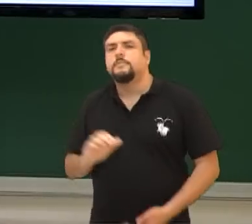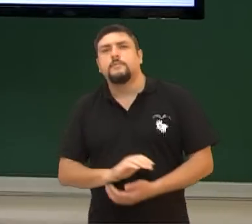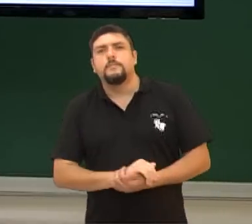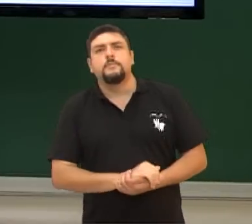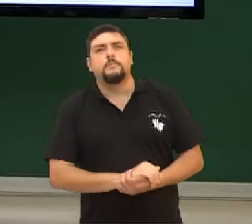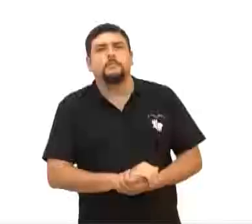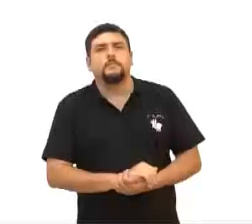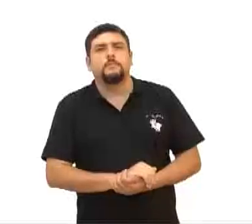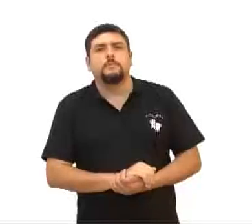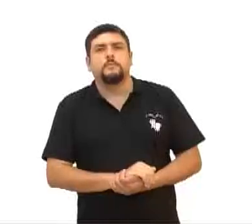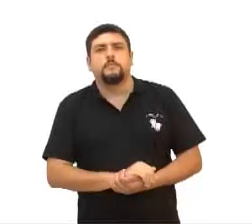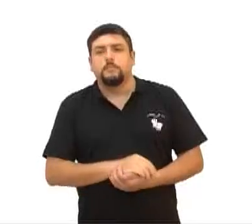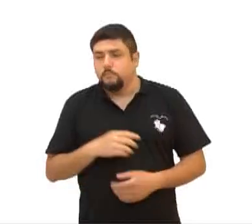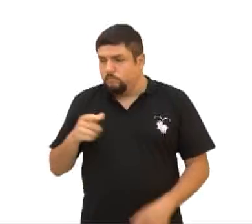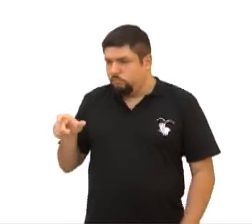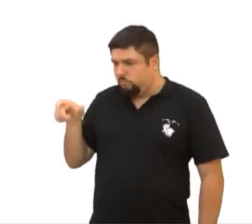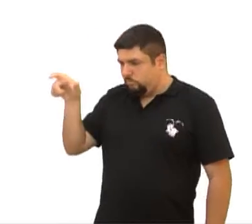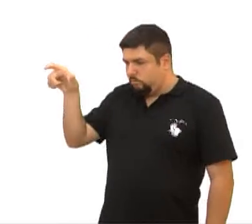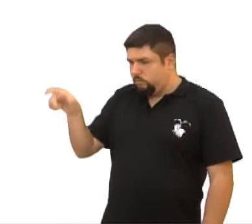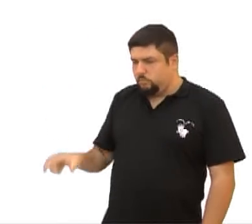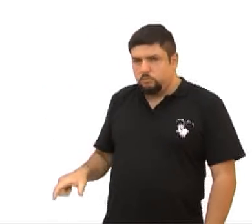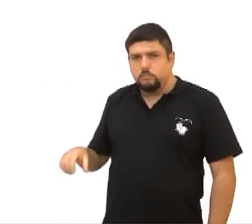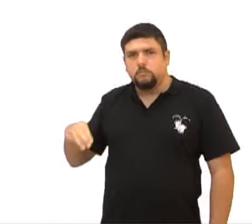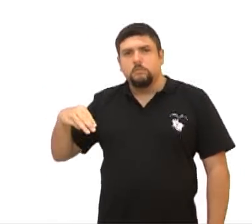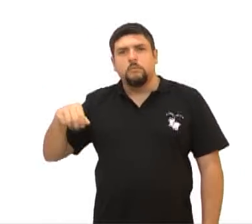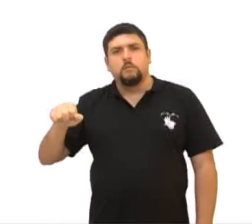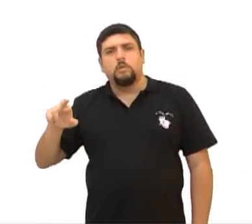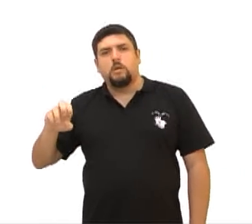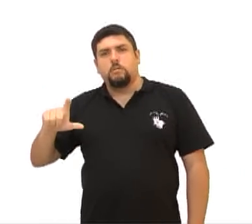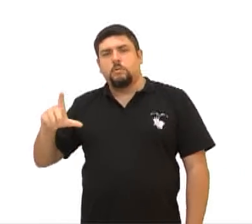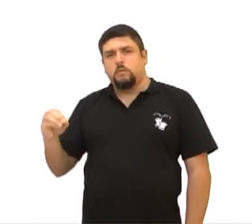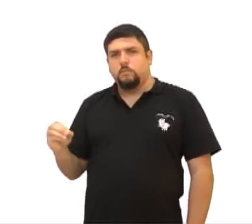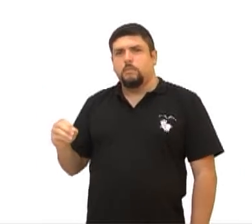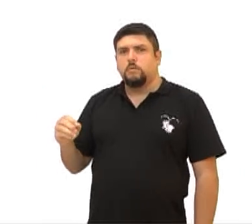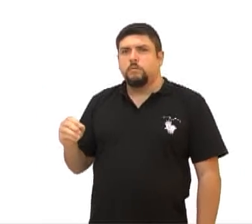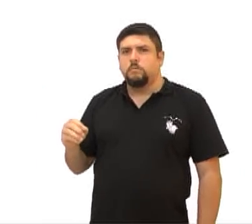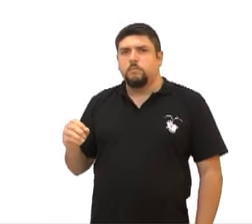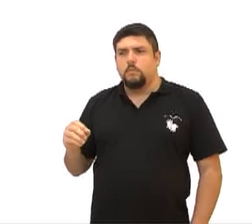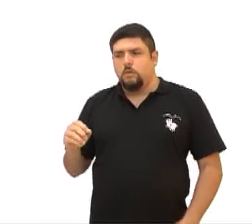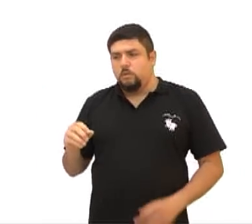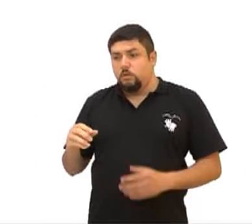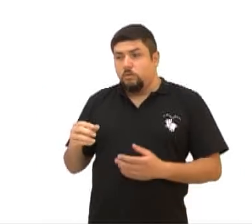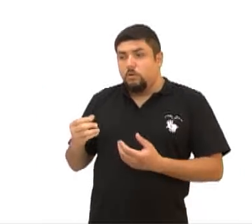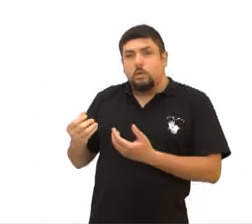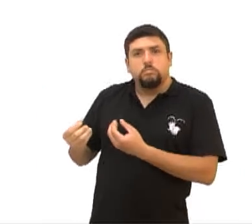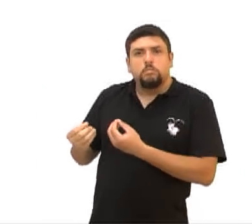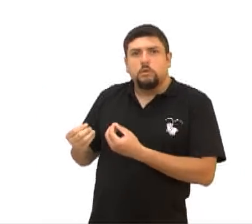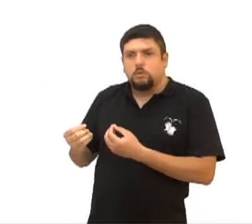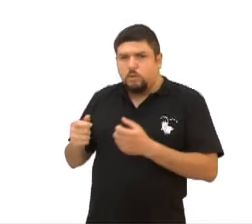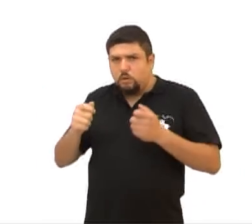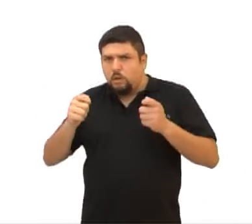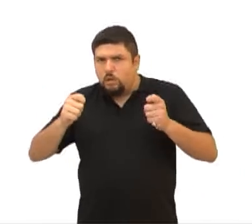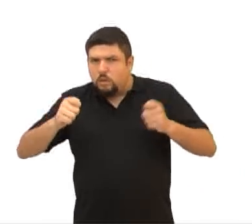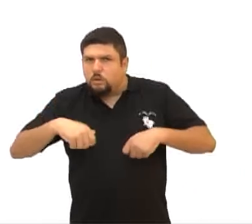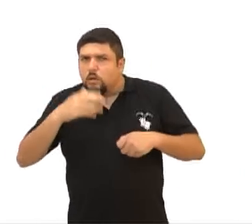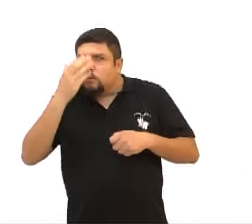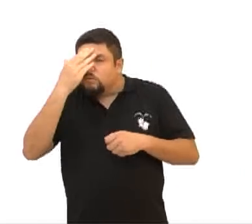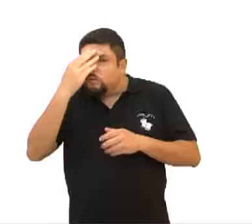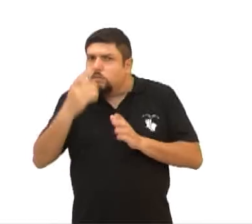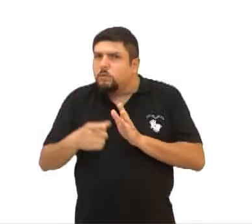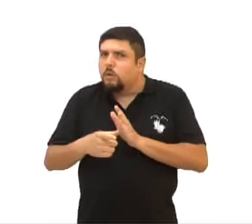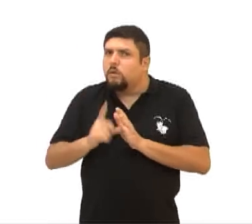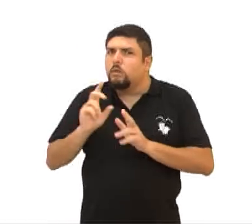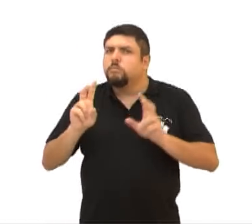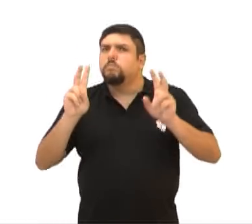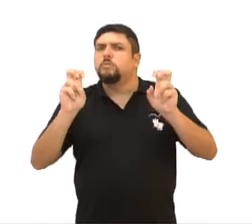Observando a função currículo do nosso entrevistado, é possível prever qual o assunto da entrevista? É possível prever que